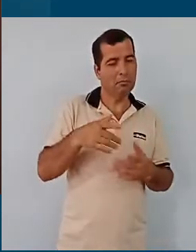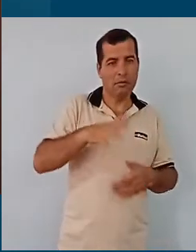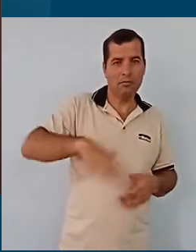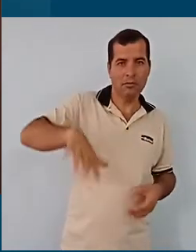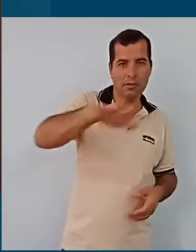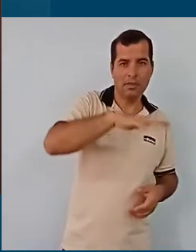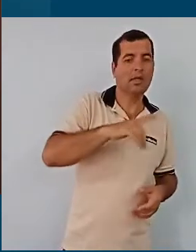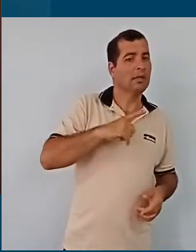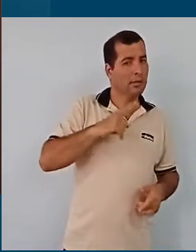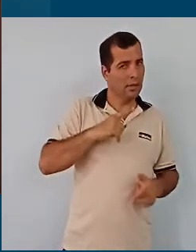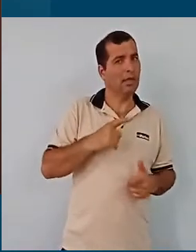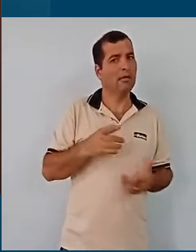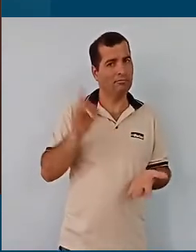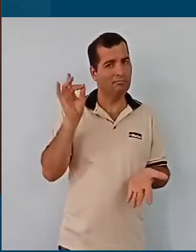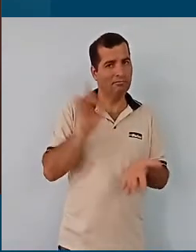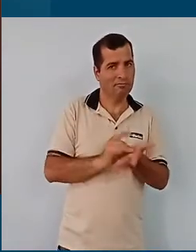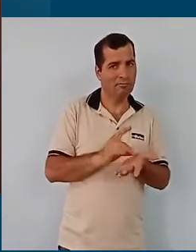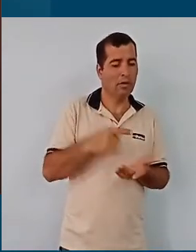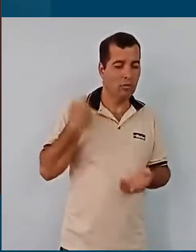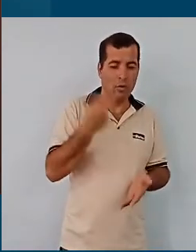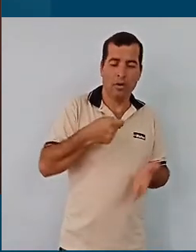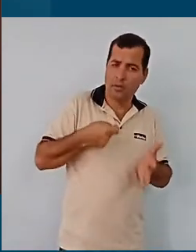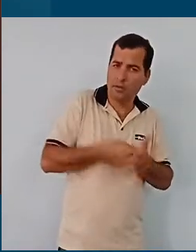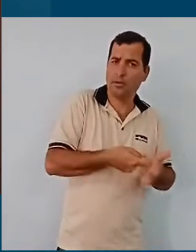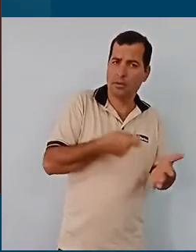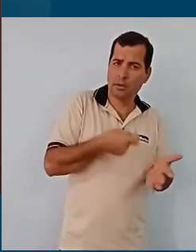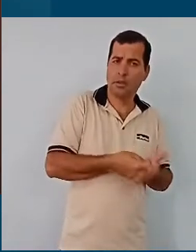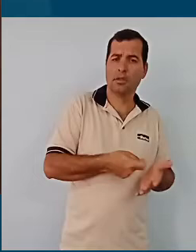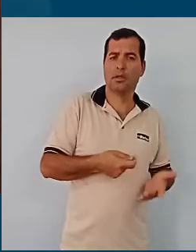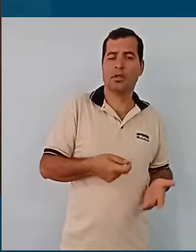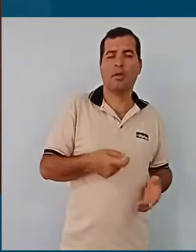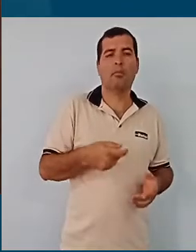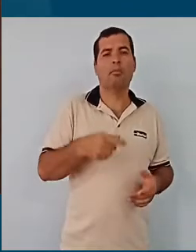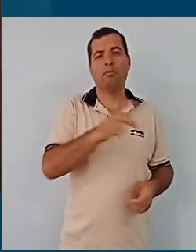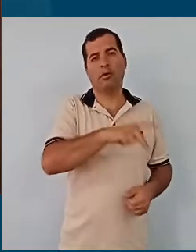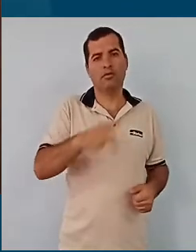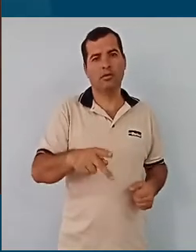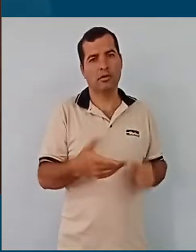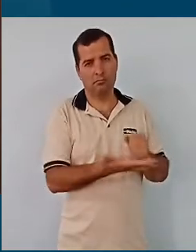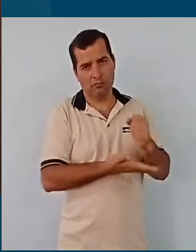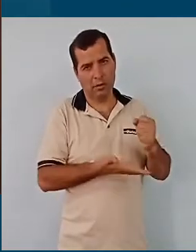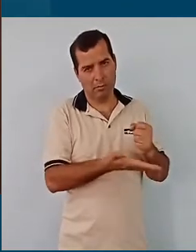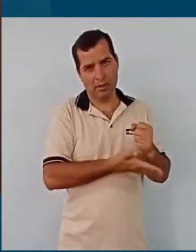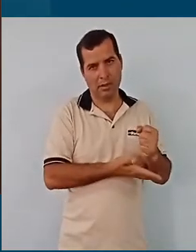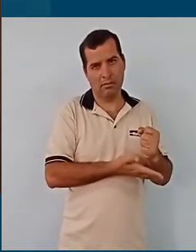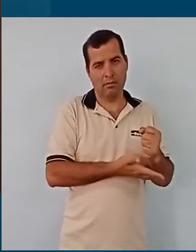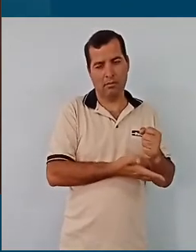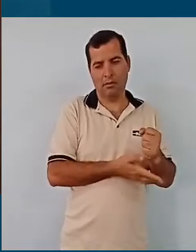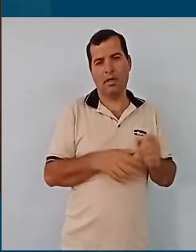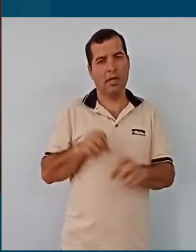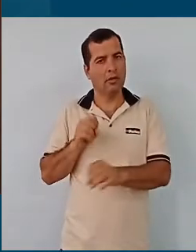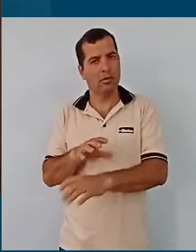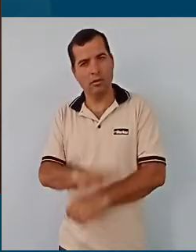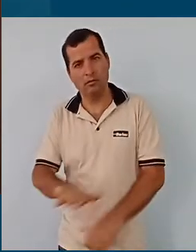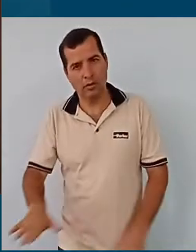nas nossas exigências, nossas dos professores do ensino fundamental em relação à educação